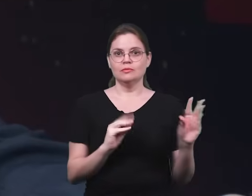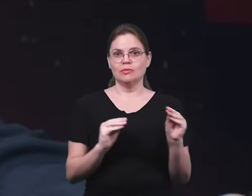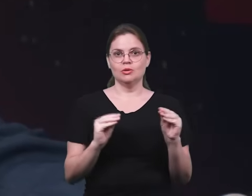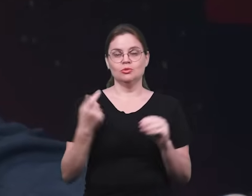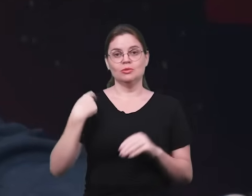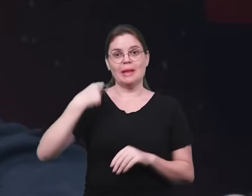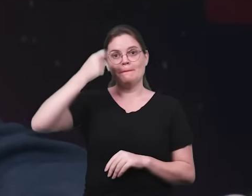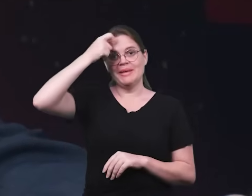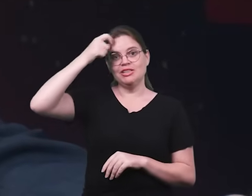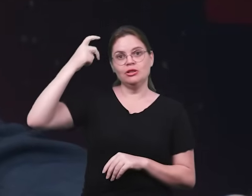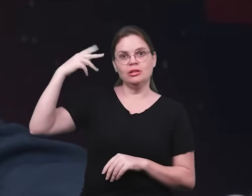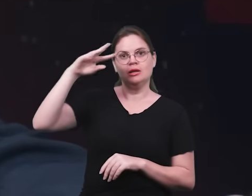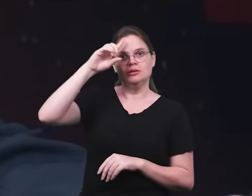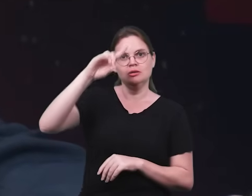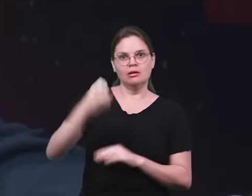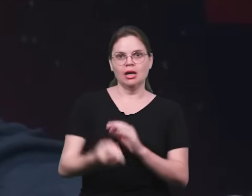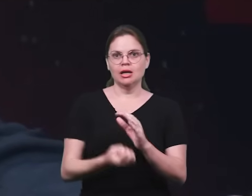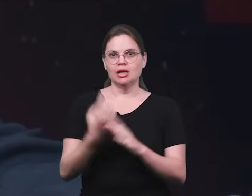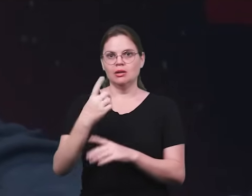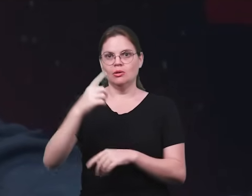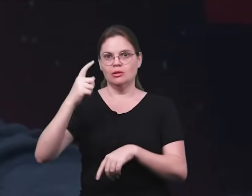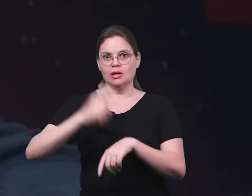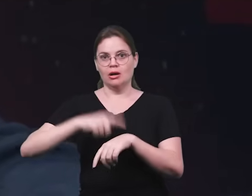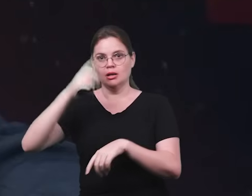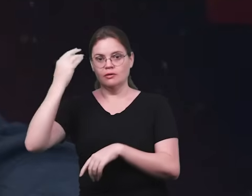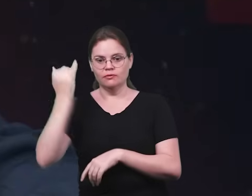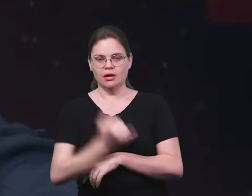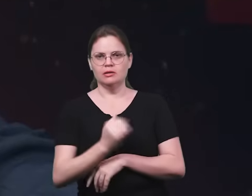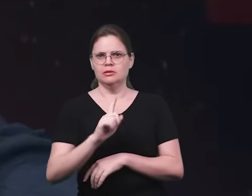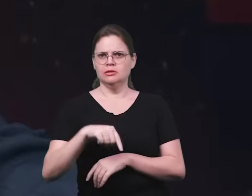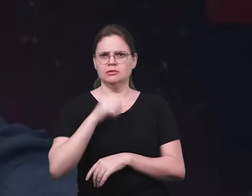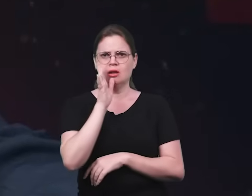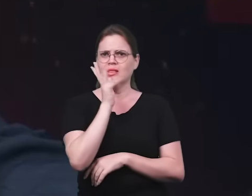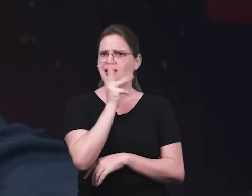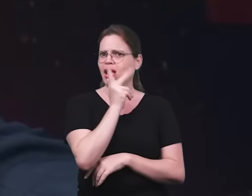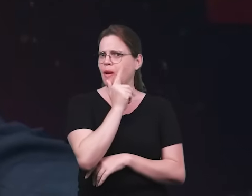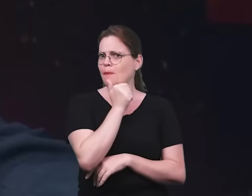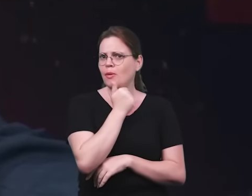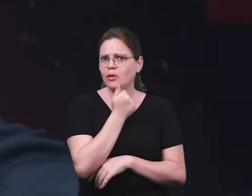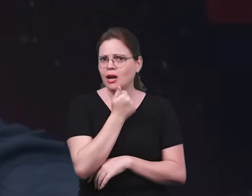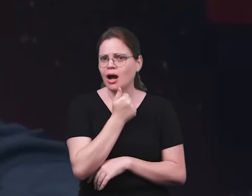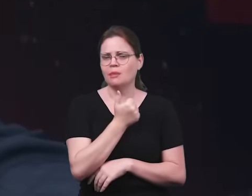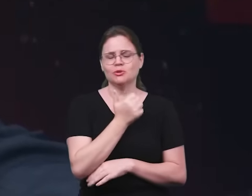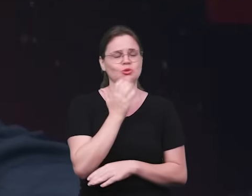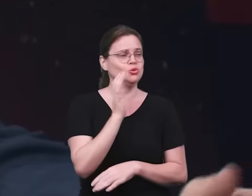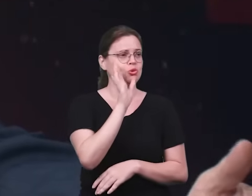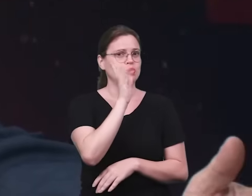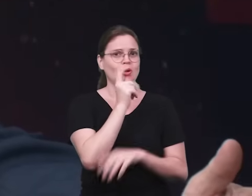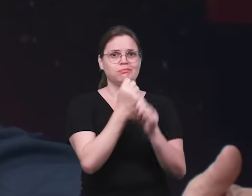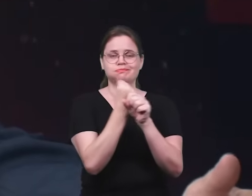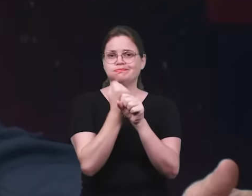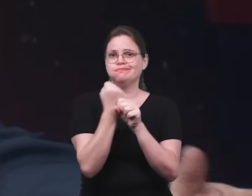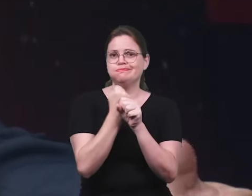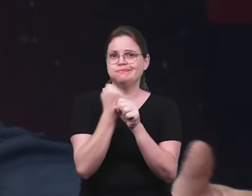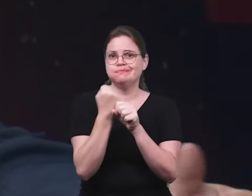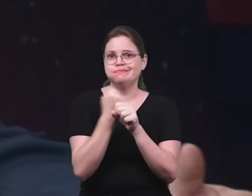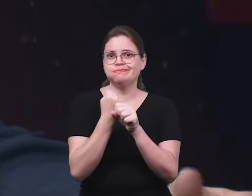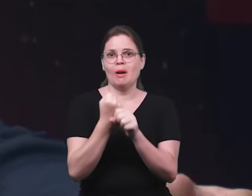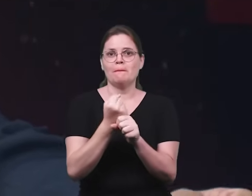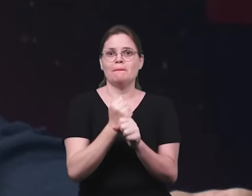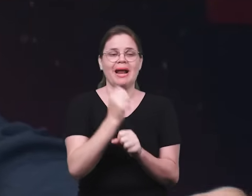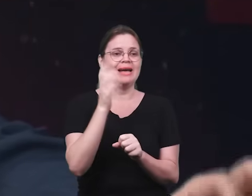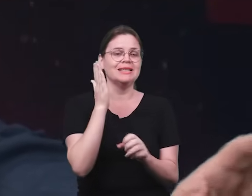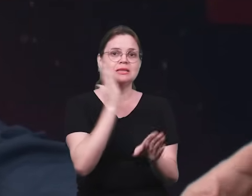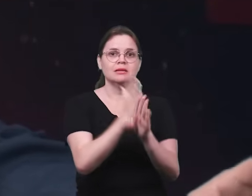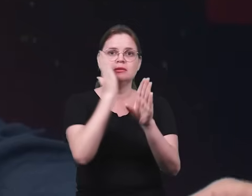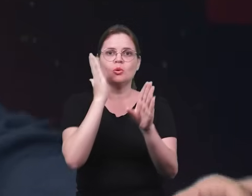estava na mente de Deus. Nós demoramos milênios para entender tudo, para catalogar, e de quando em